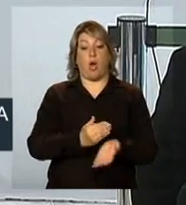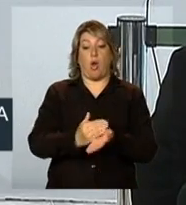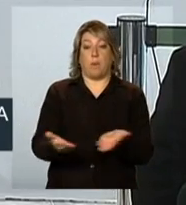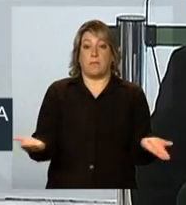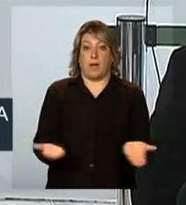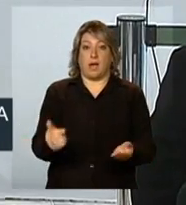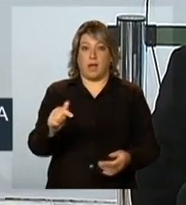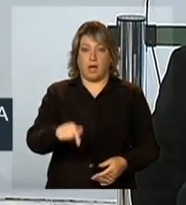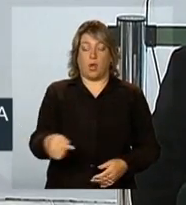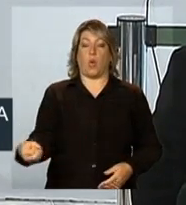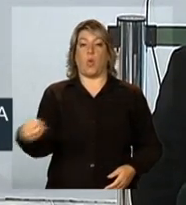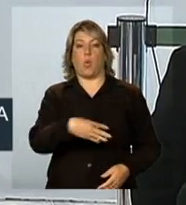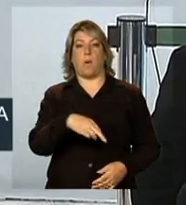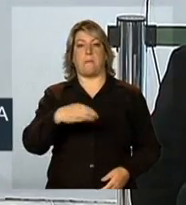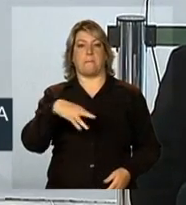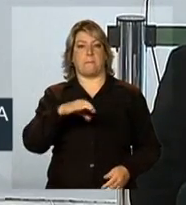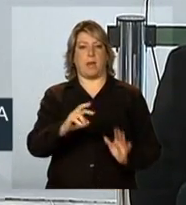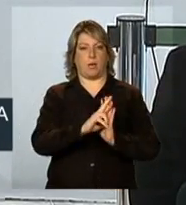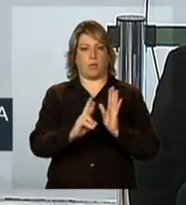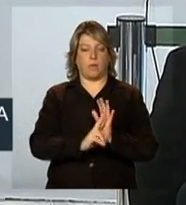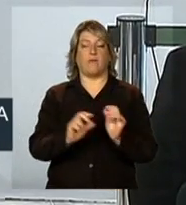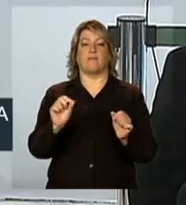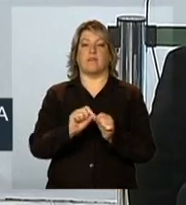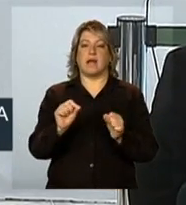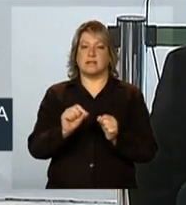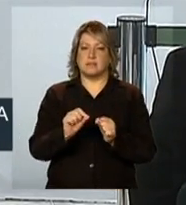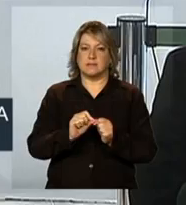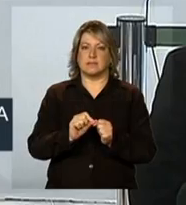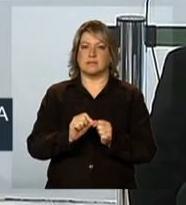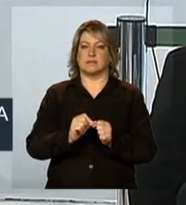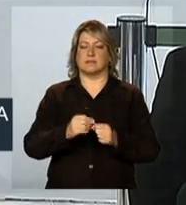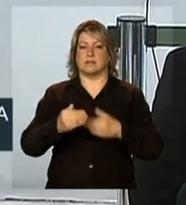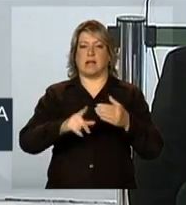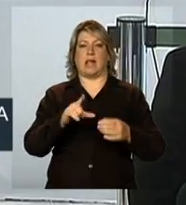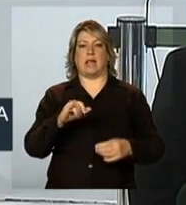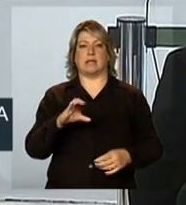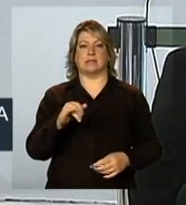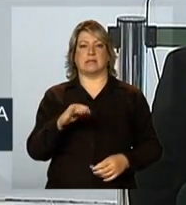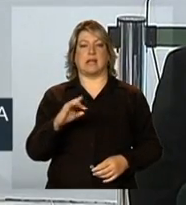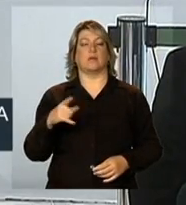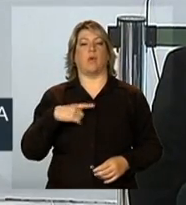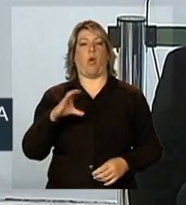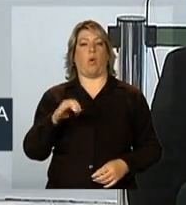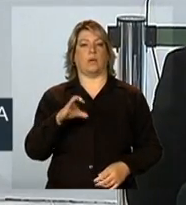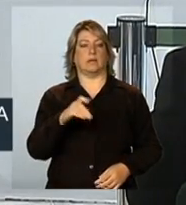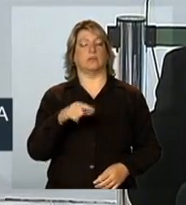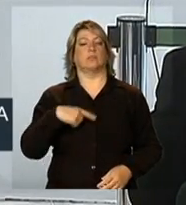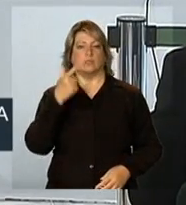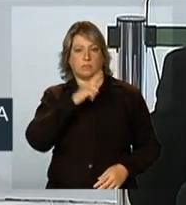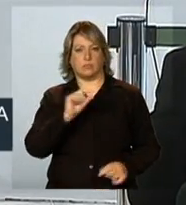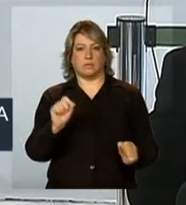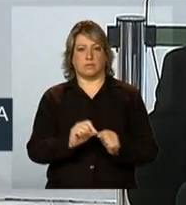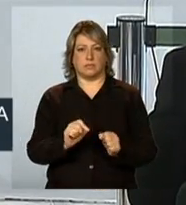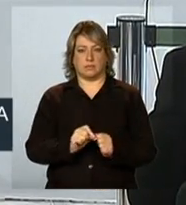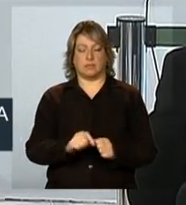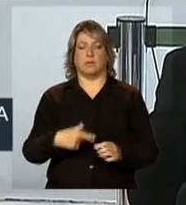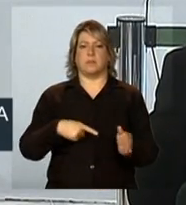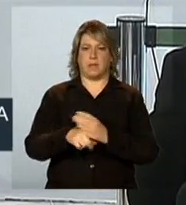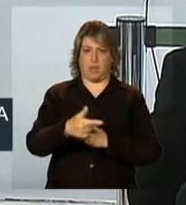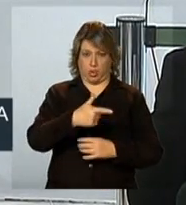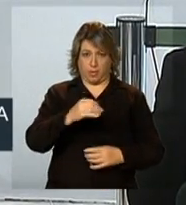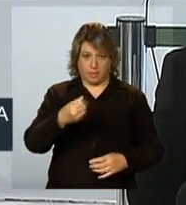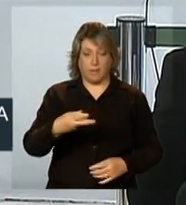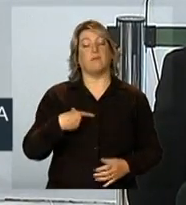já com esse novo marco, fazer os procedimentos de licitação, de concessão. Já consegue fazer em 2013? Alguns